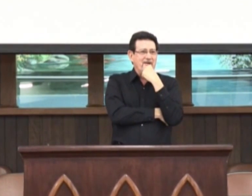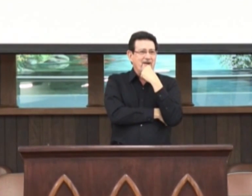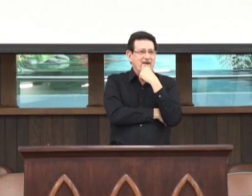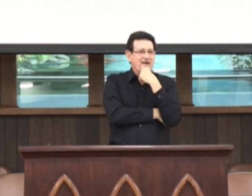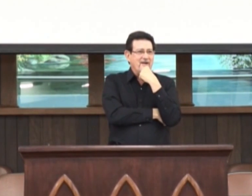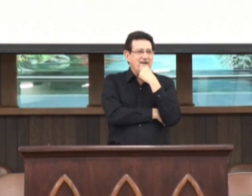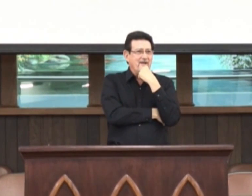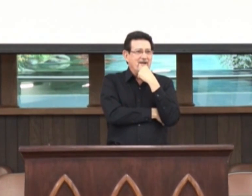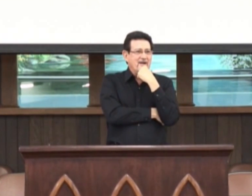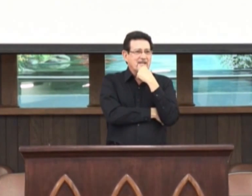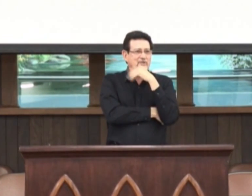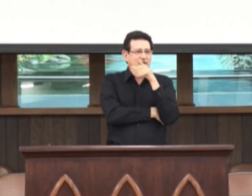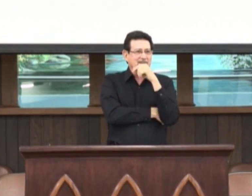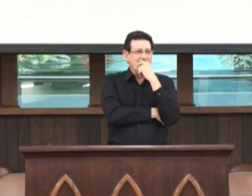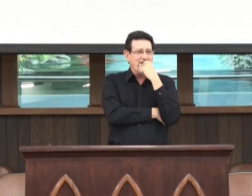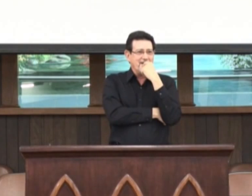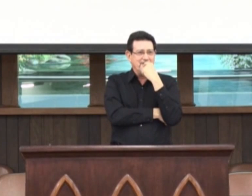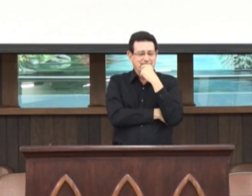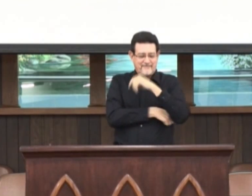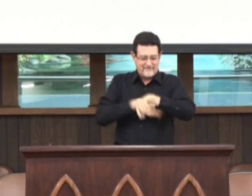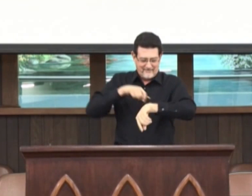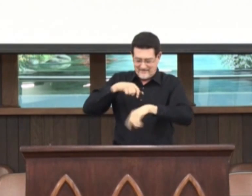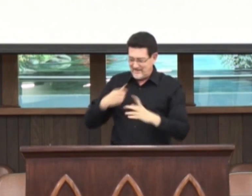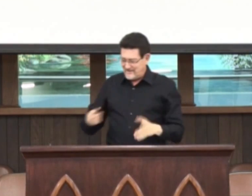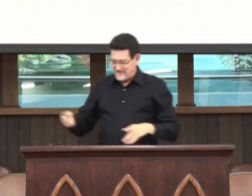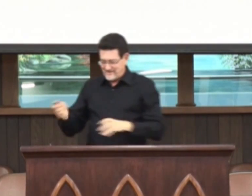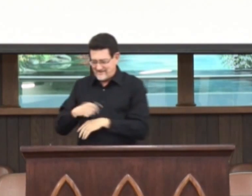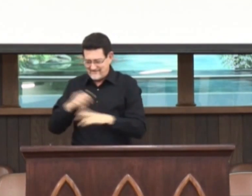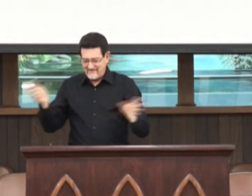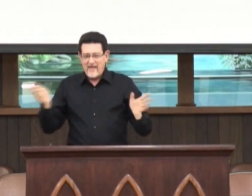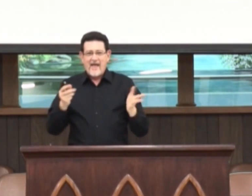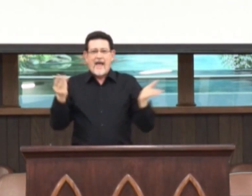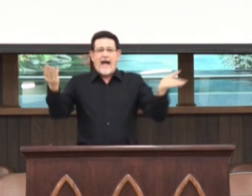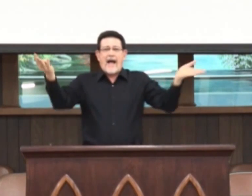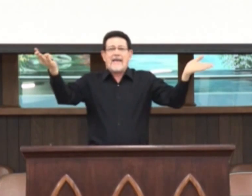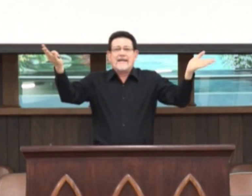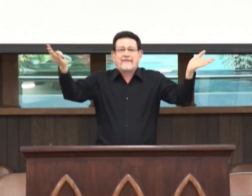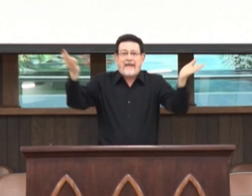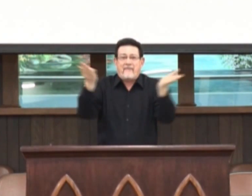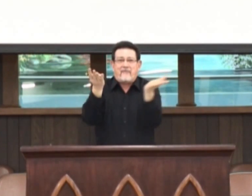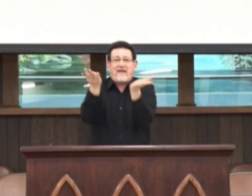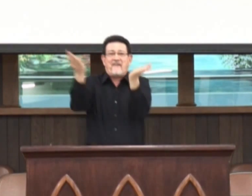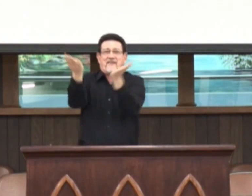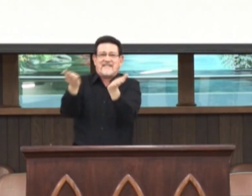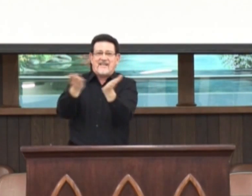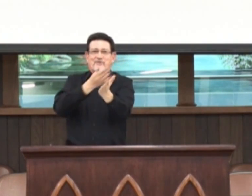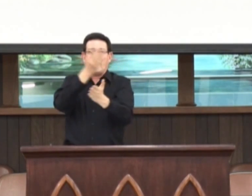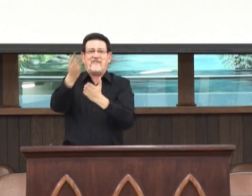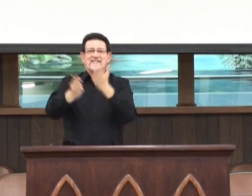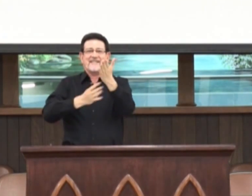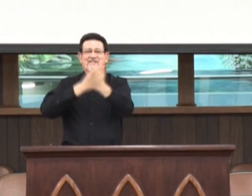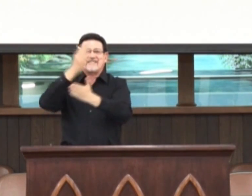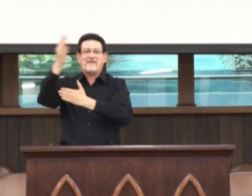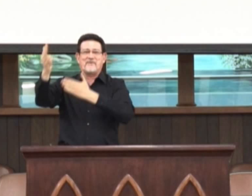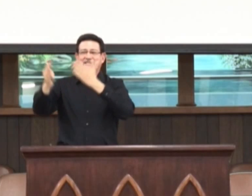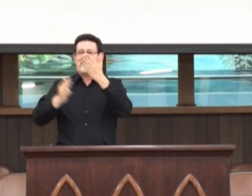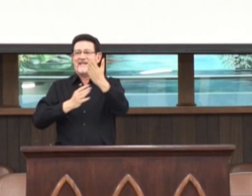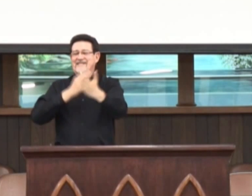jogou? Está jogando agora? Ixi. Aí, o que vai fazer? Isso vai